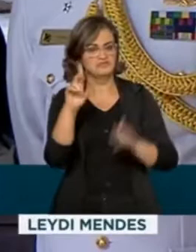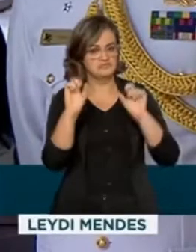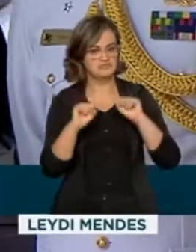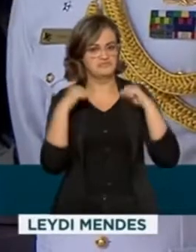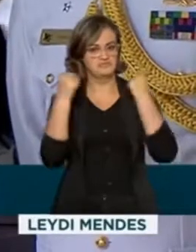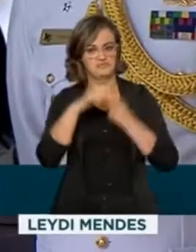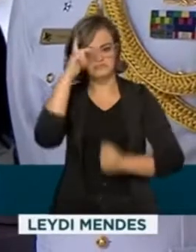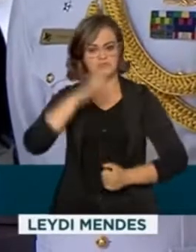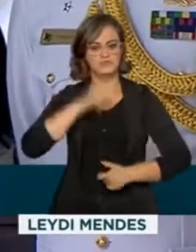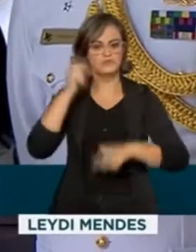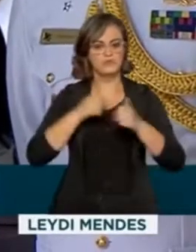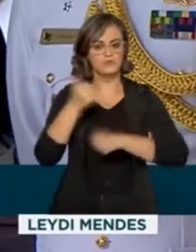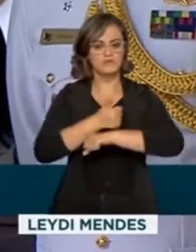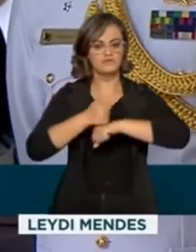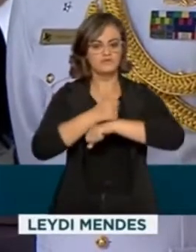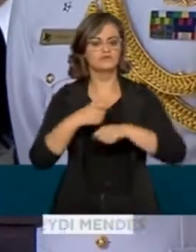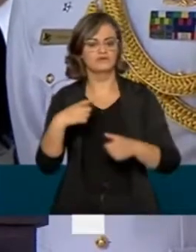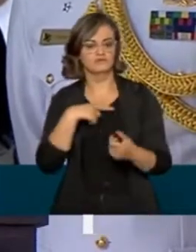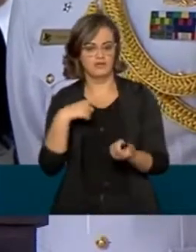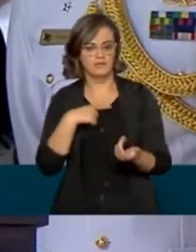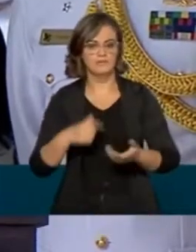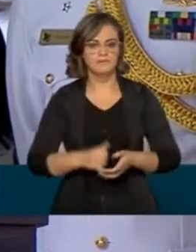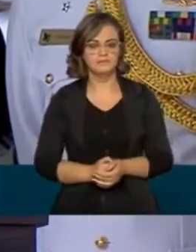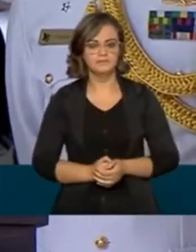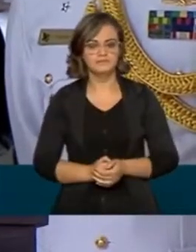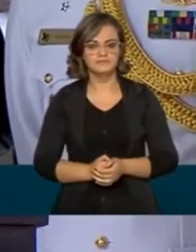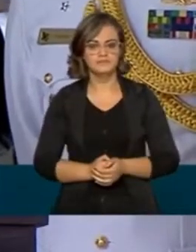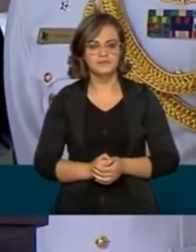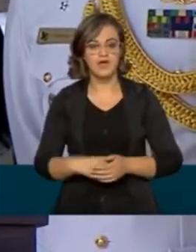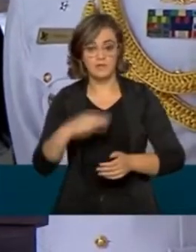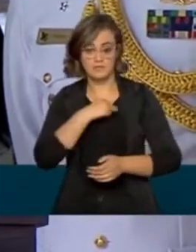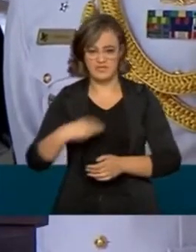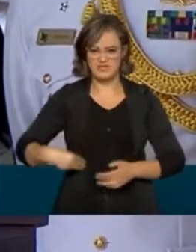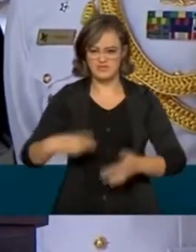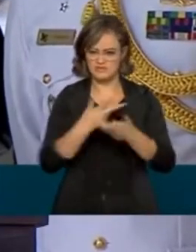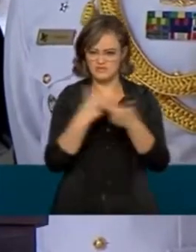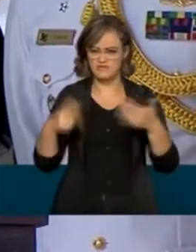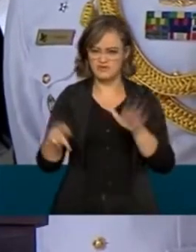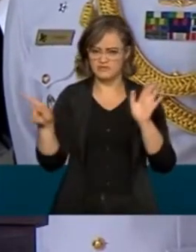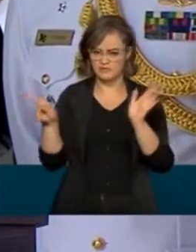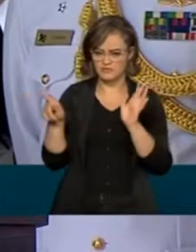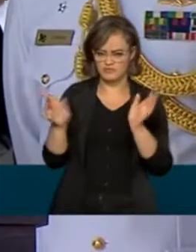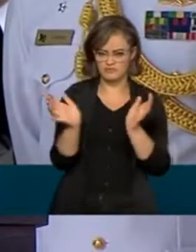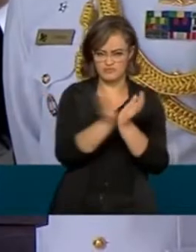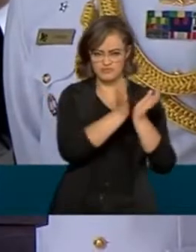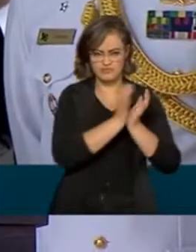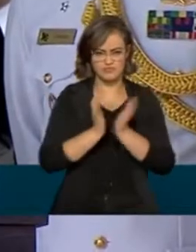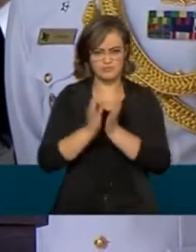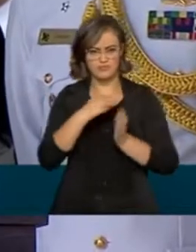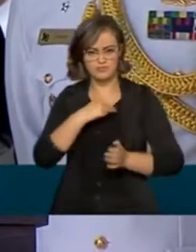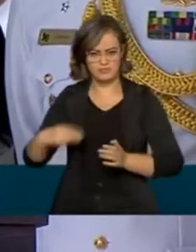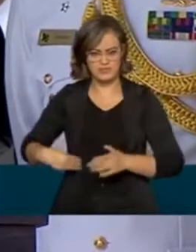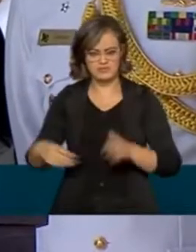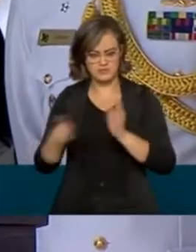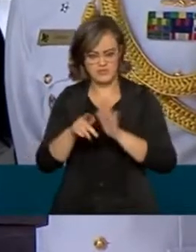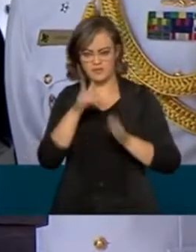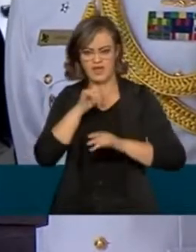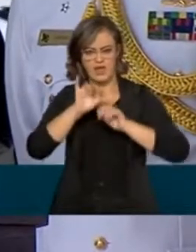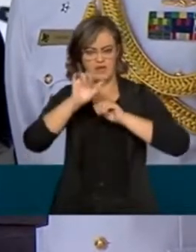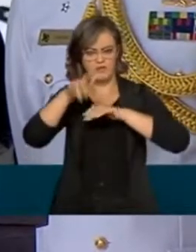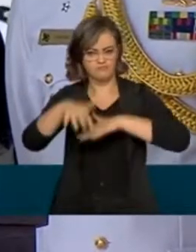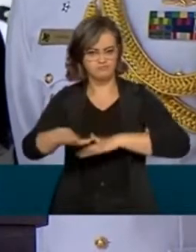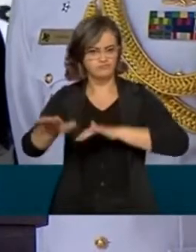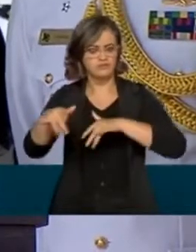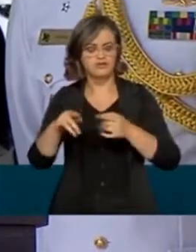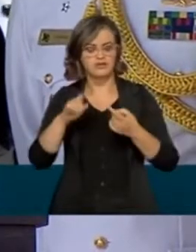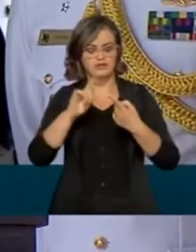esforços pessoais e profissionais despendidos. Aos ministros que compõem a Comissão Interministerial para os Recursos do Mar, em